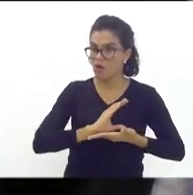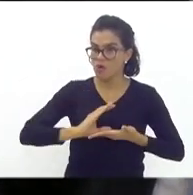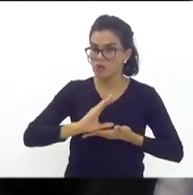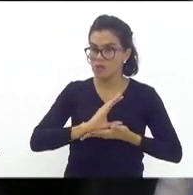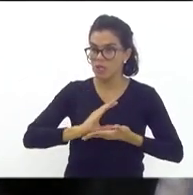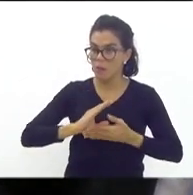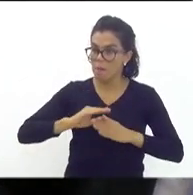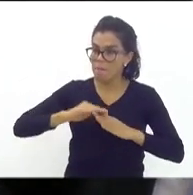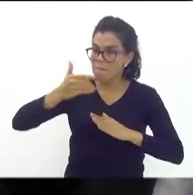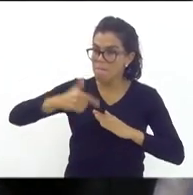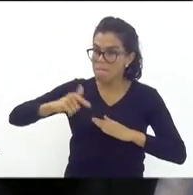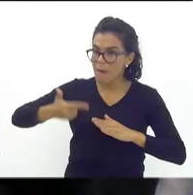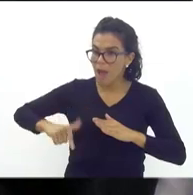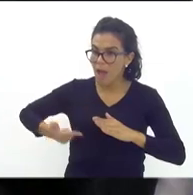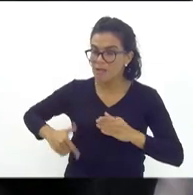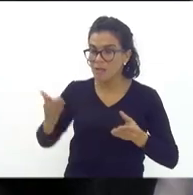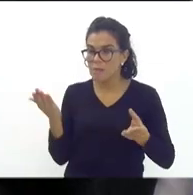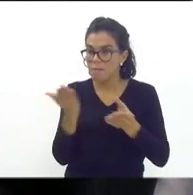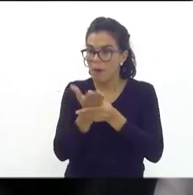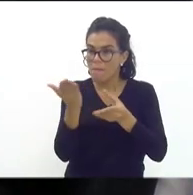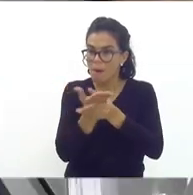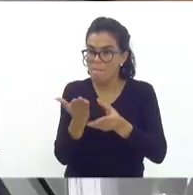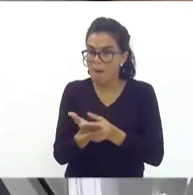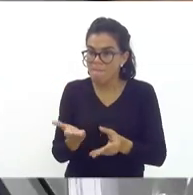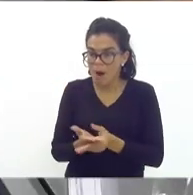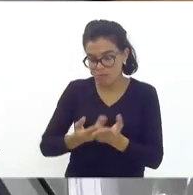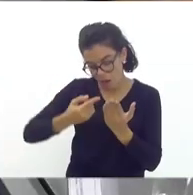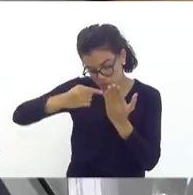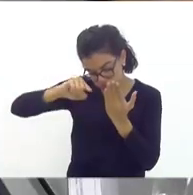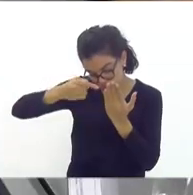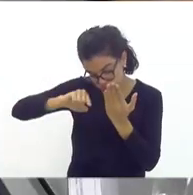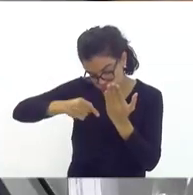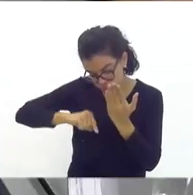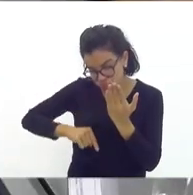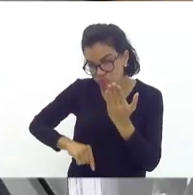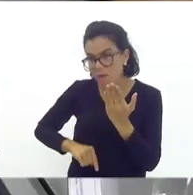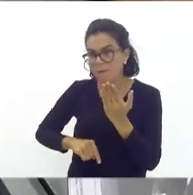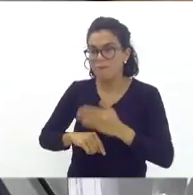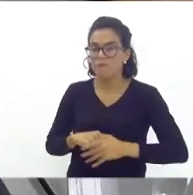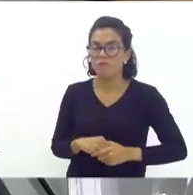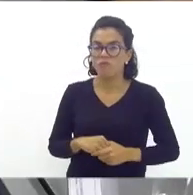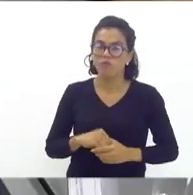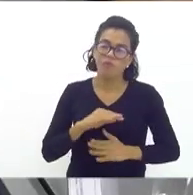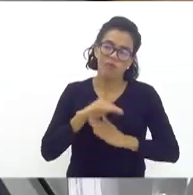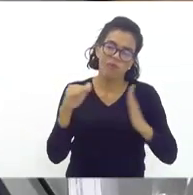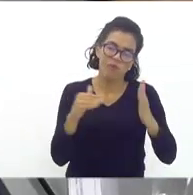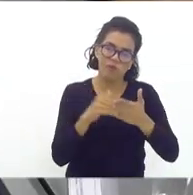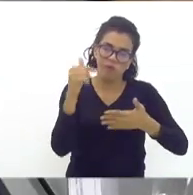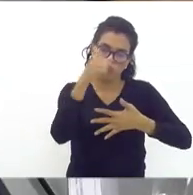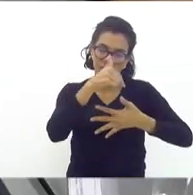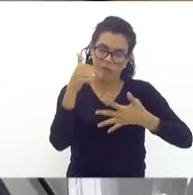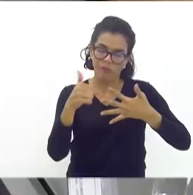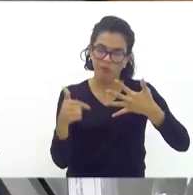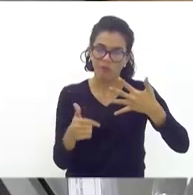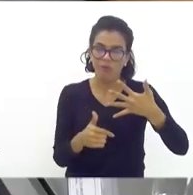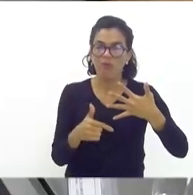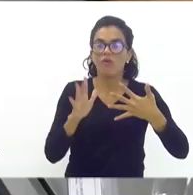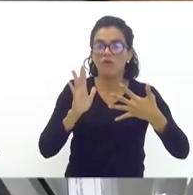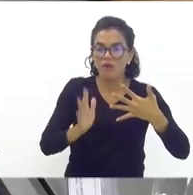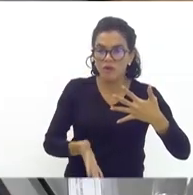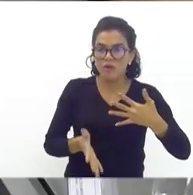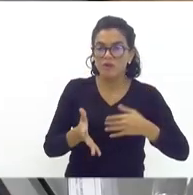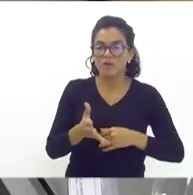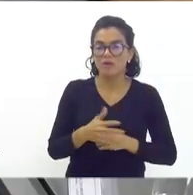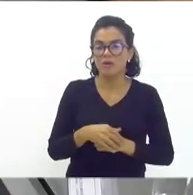mais processos para análise nesse início ele ele todas essas questões ela é tão única exclusivamente tratados